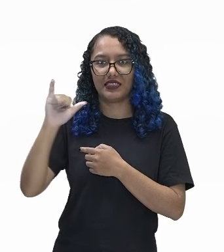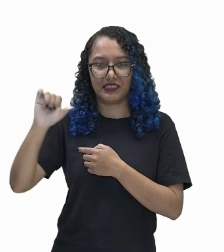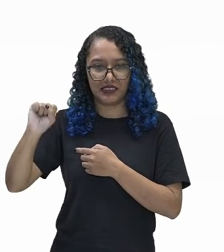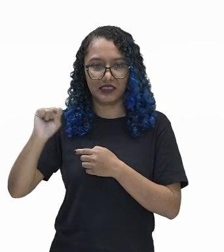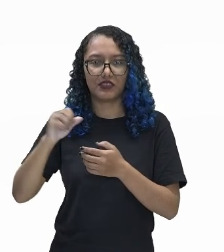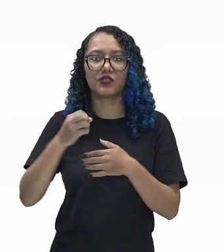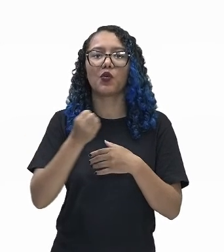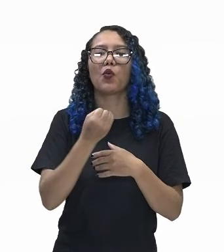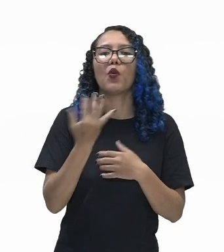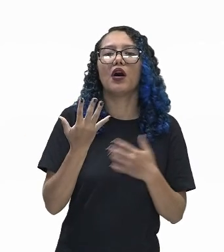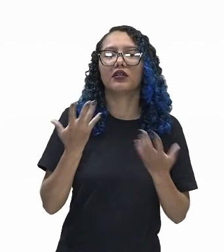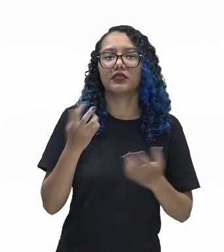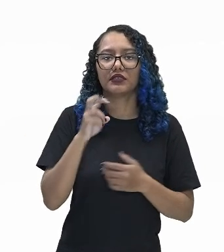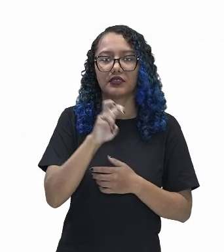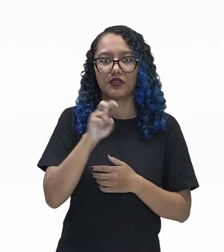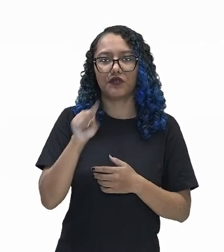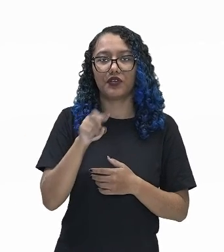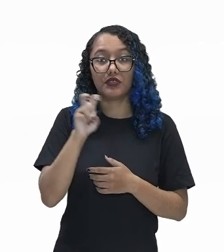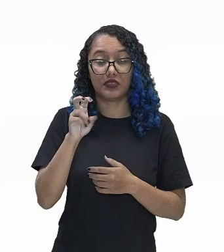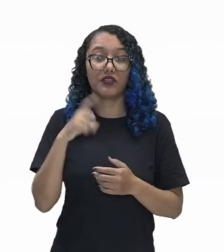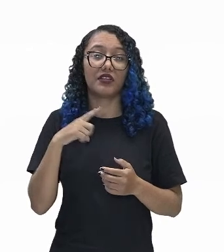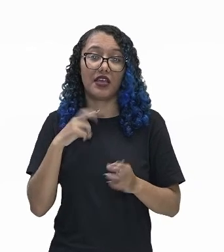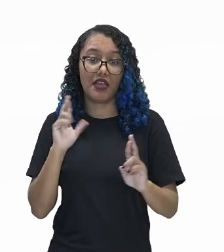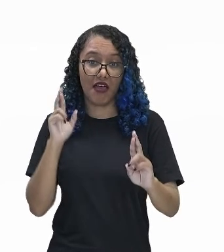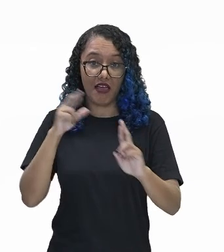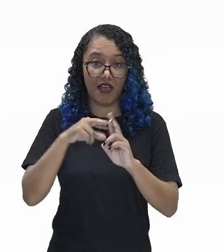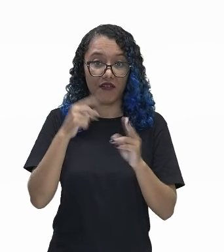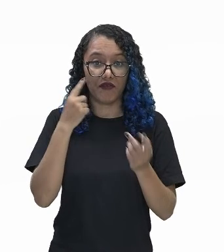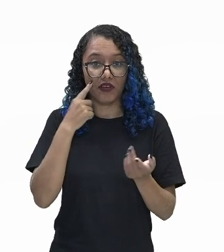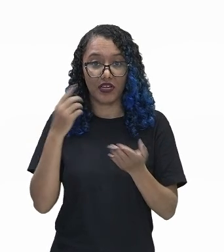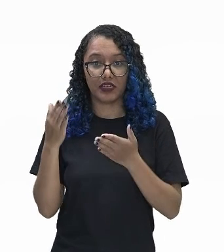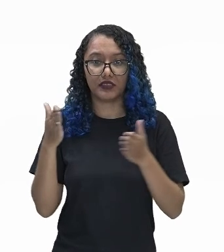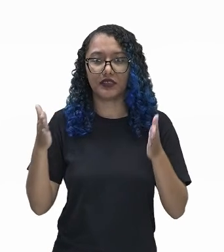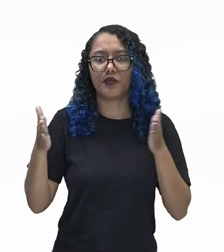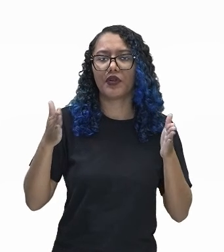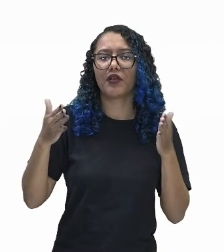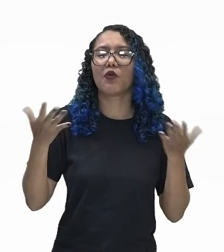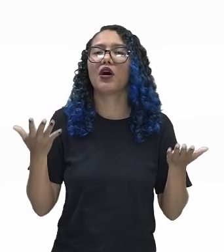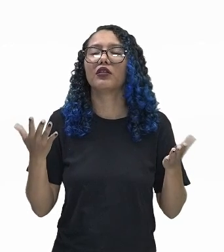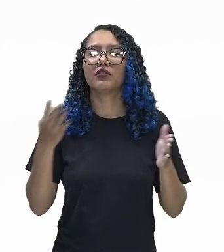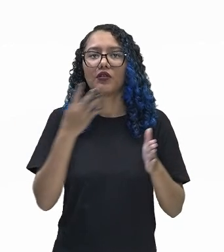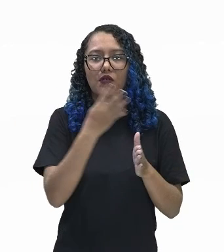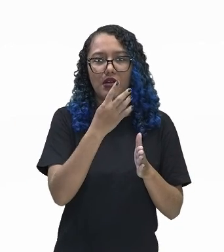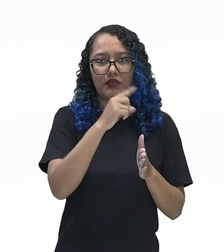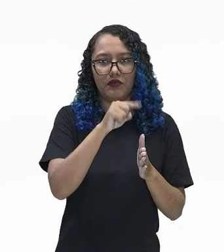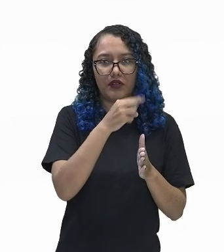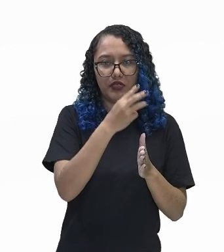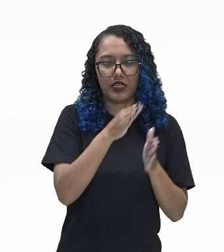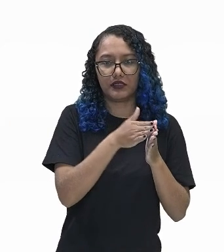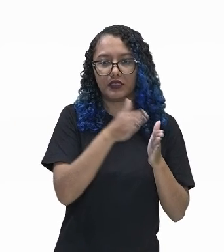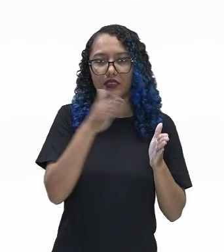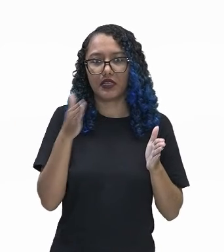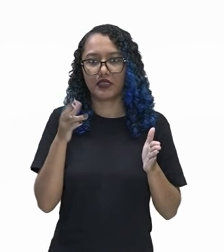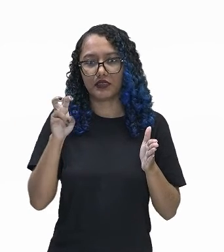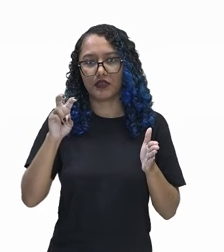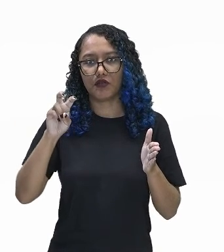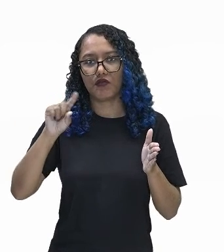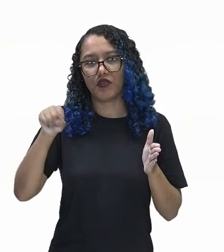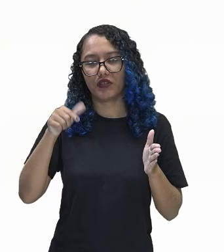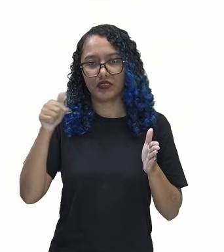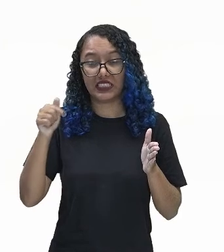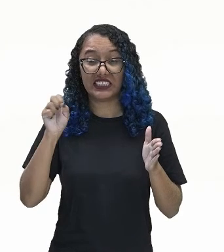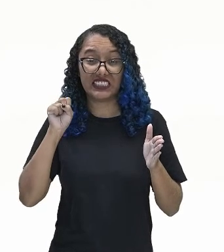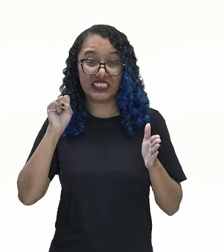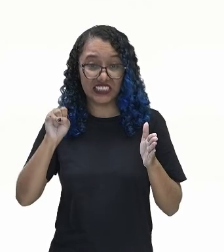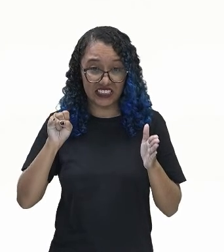5,5, aí ele põe uma referência aqui, né? Quanto é que deveria estar? Ele deve estar entre 4,3 e 5,7. Se